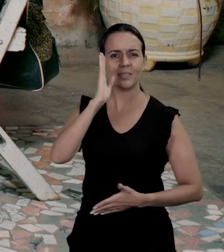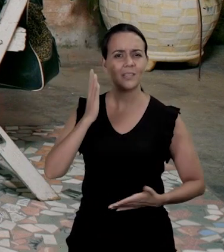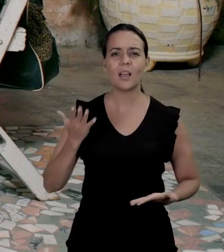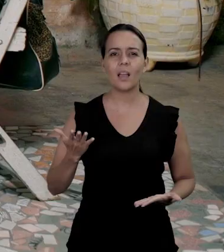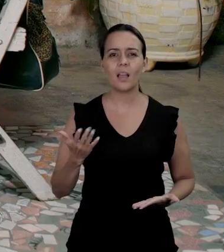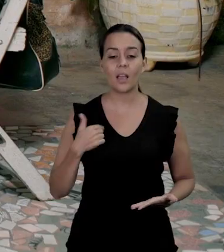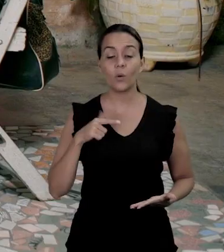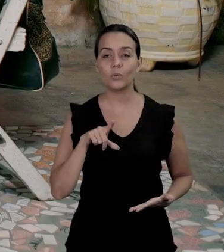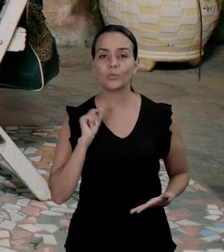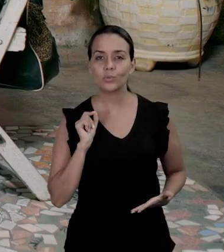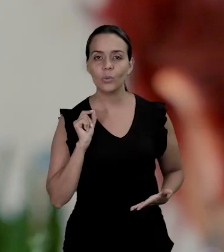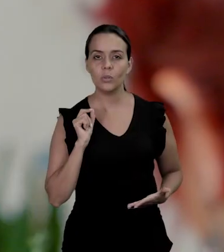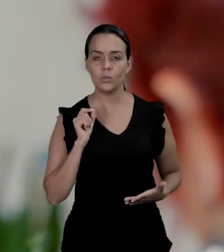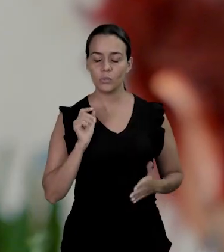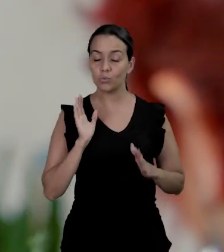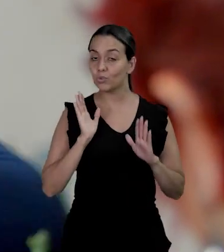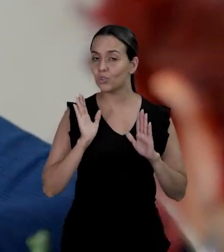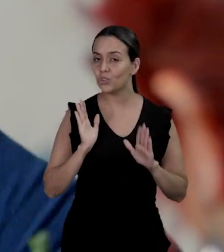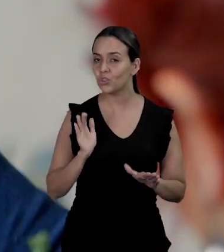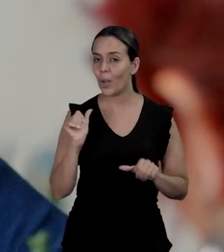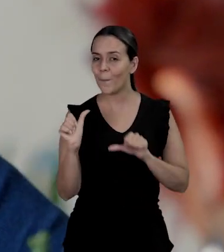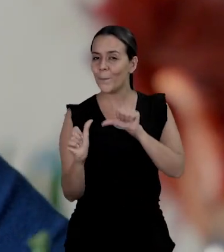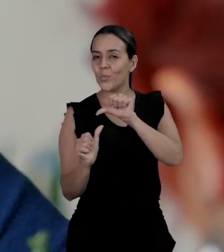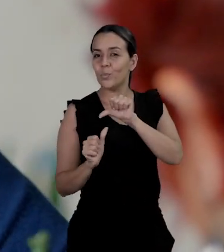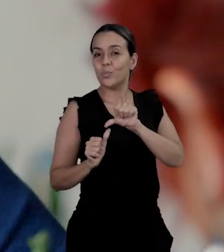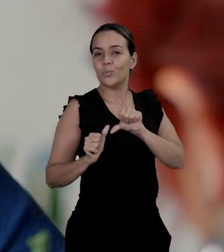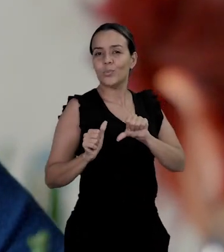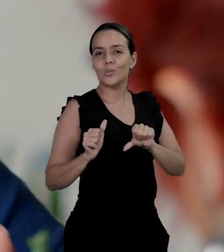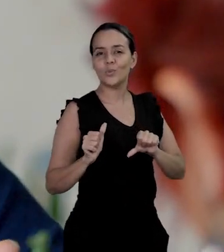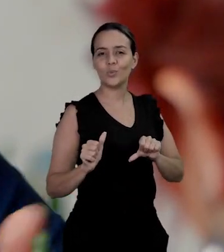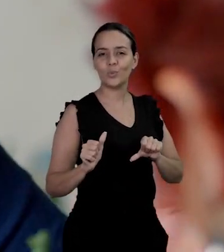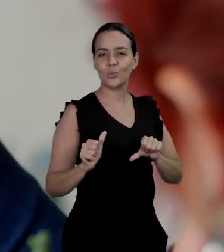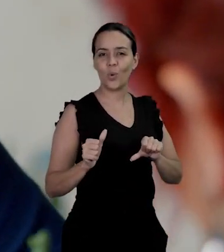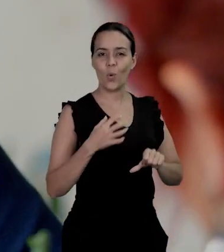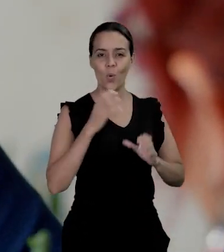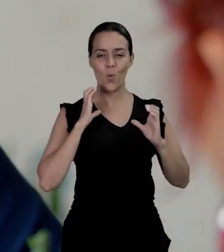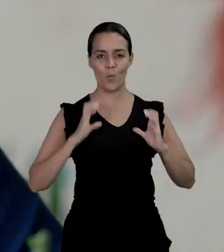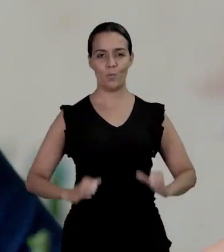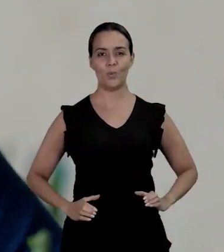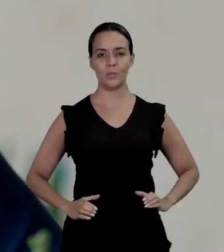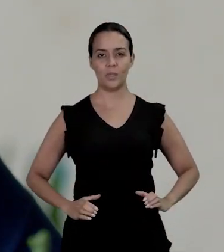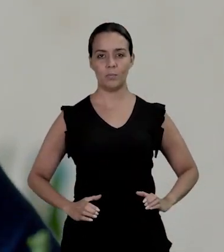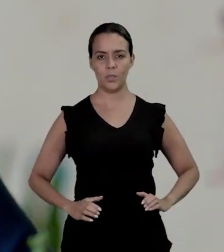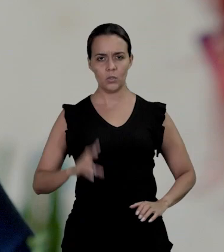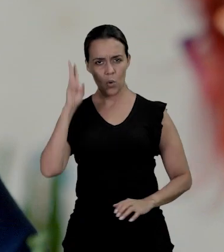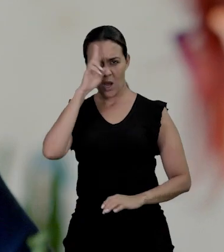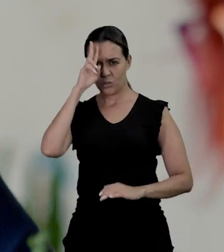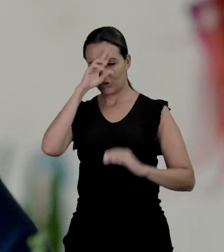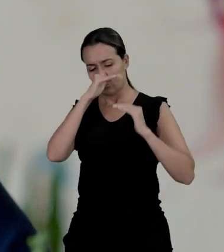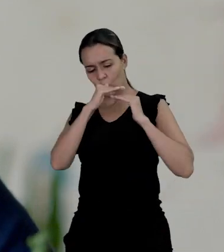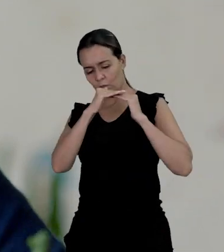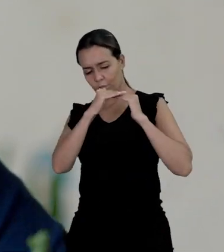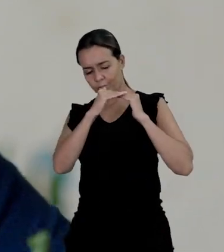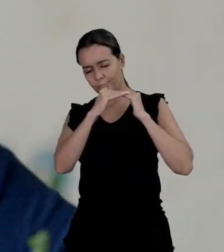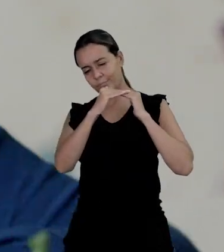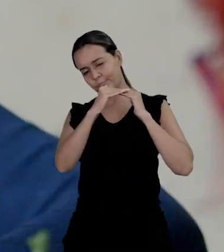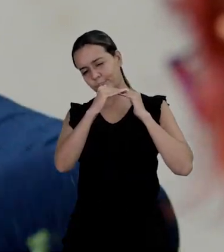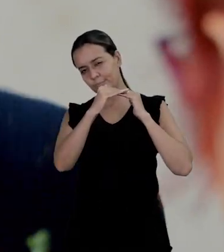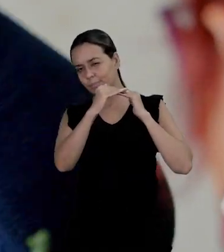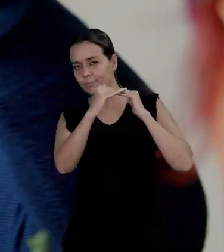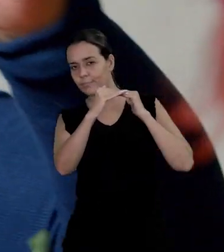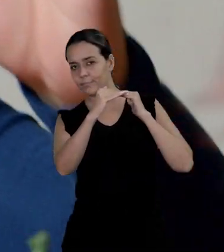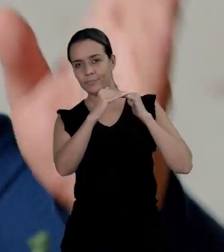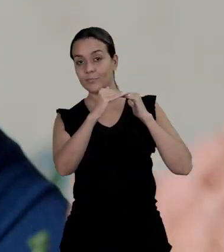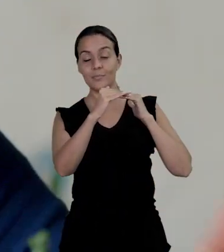universidade. Então, você tem uma tensão, porque a história não é linear. Pô, se a gente tivesse uma lógica que a gente